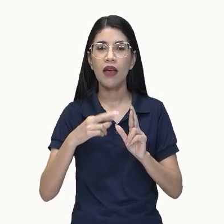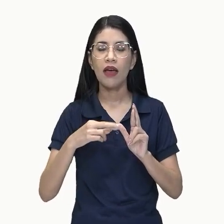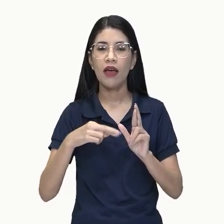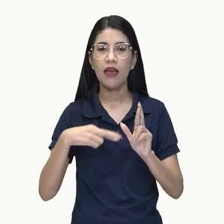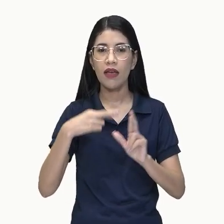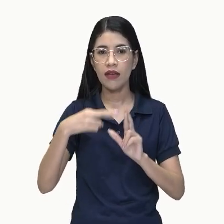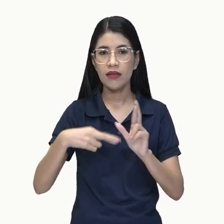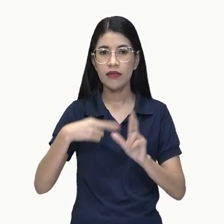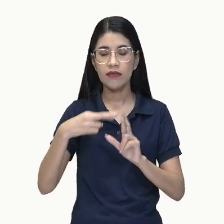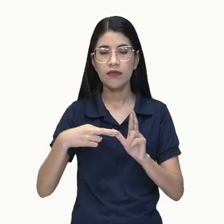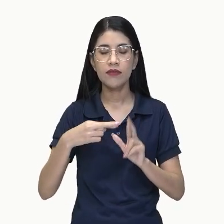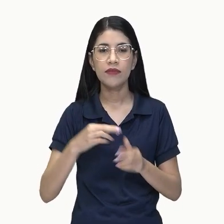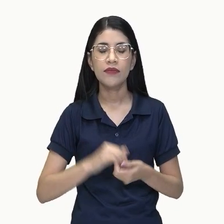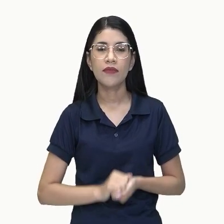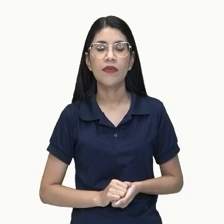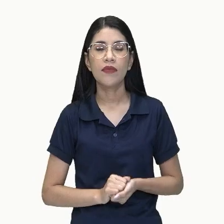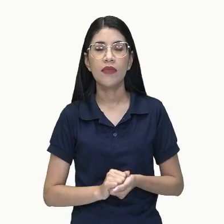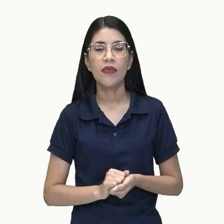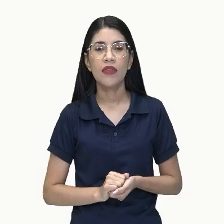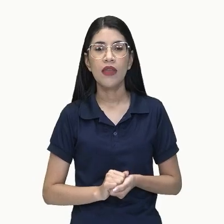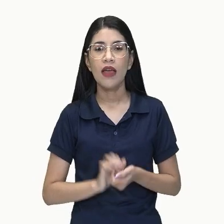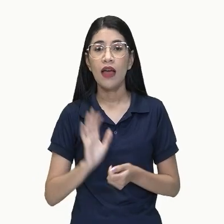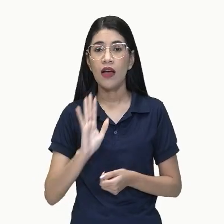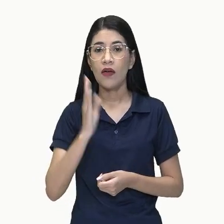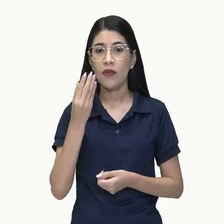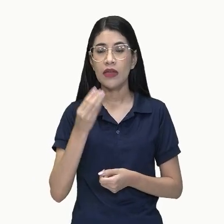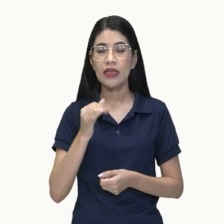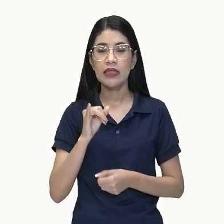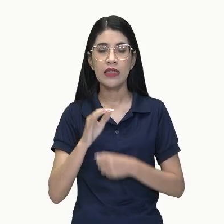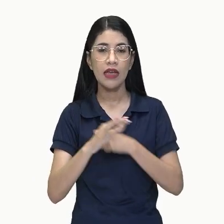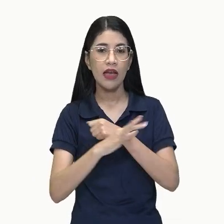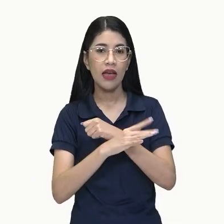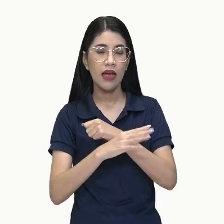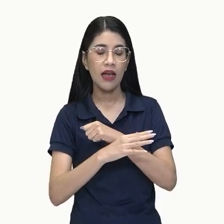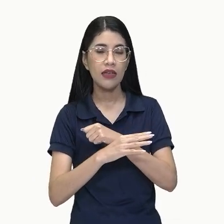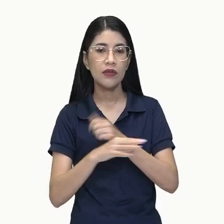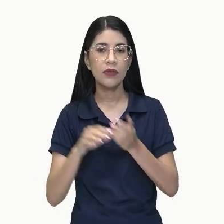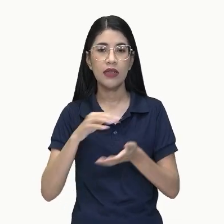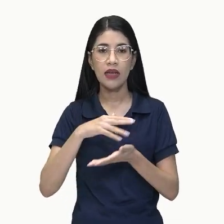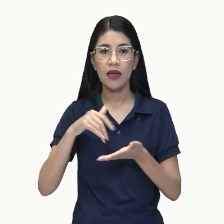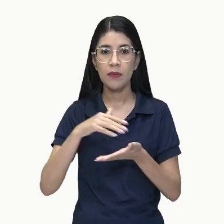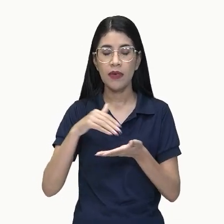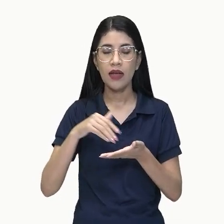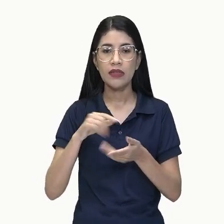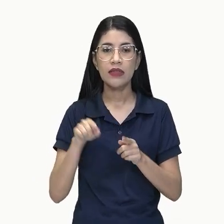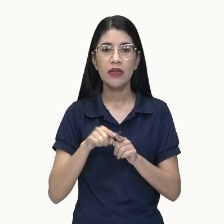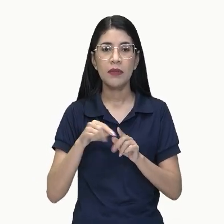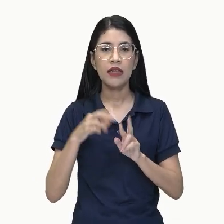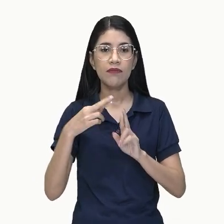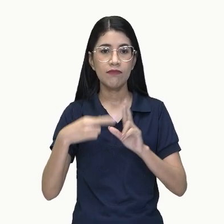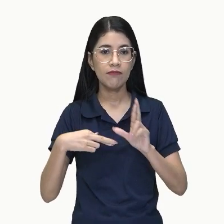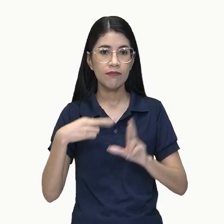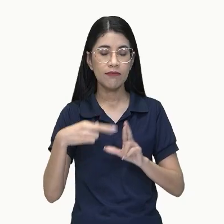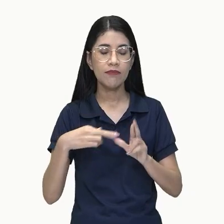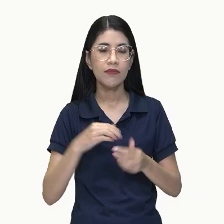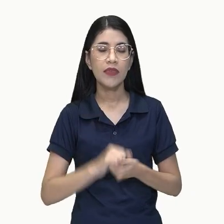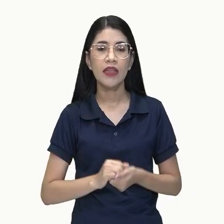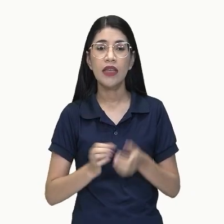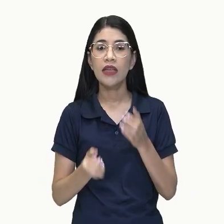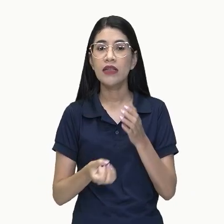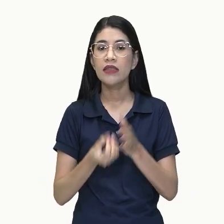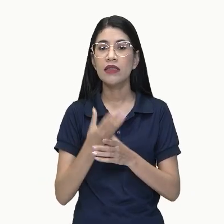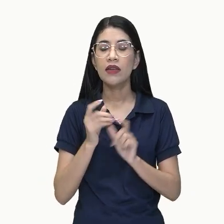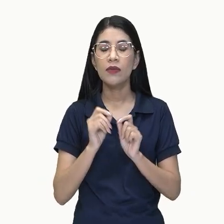neutralização. Ela ocorre quando um ácido e uma base reagem entre si. E sabe que eles vão formar